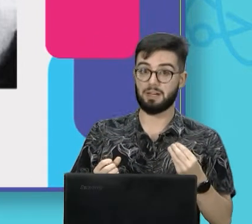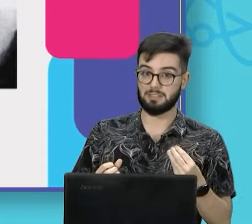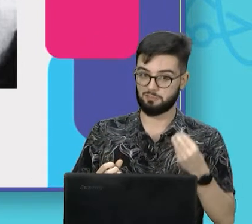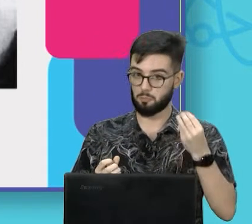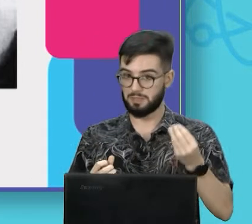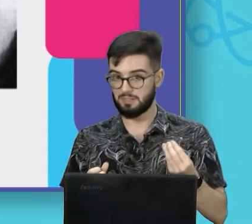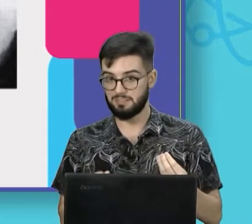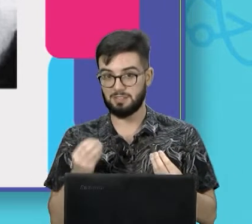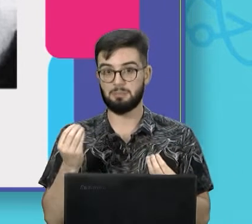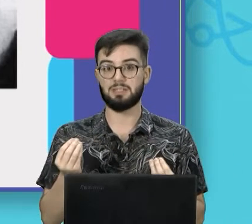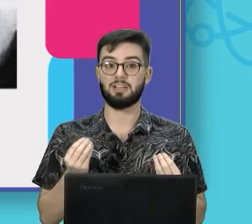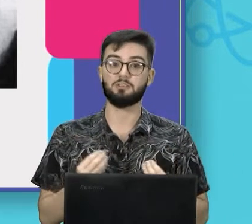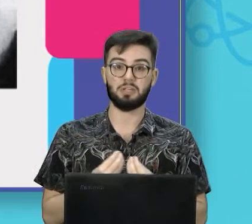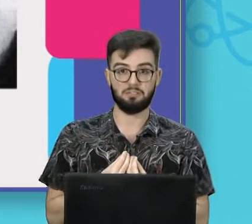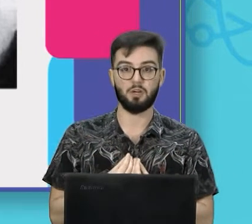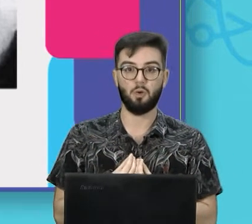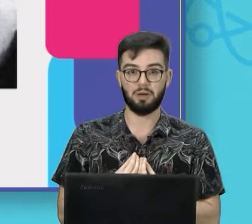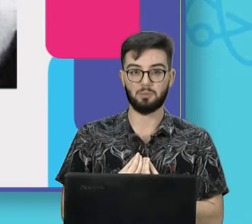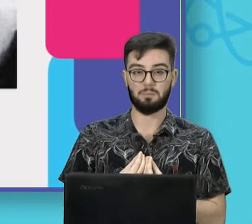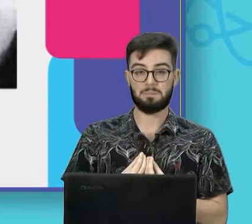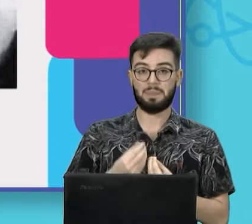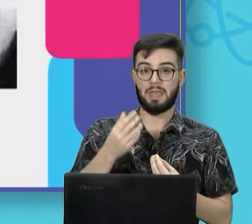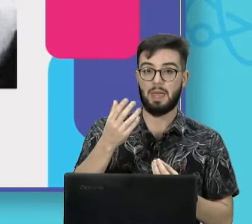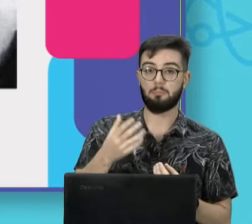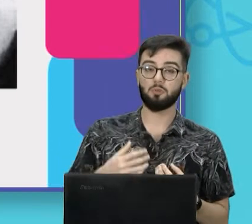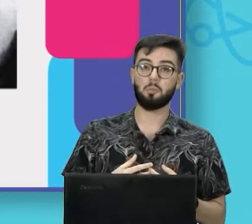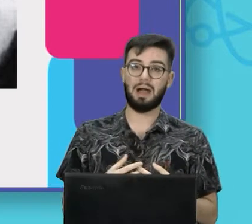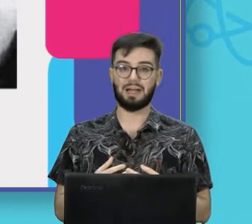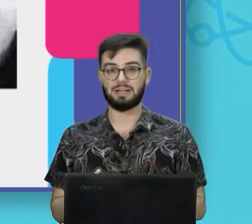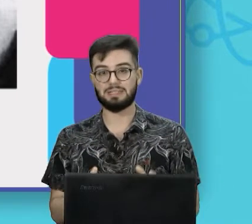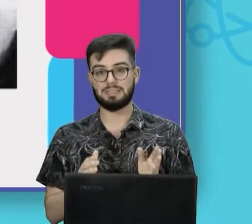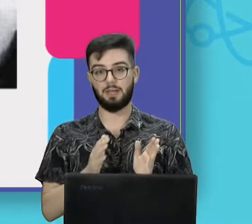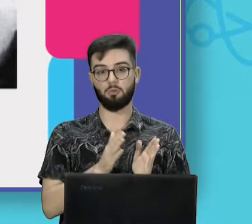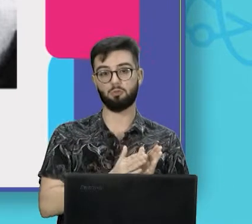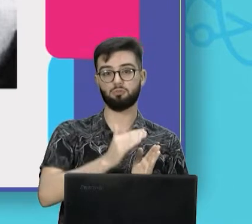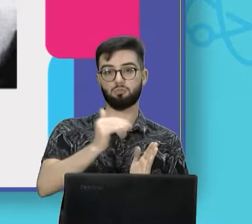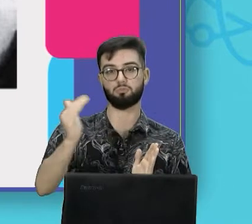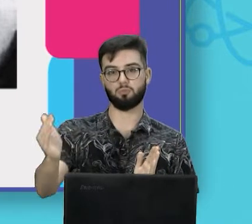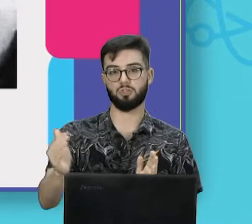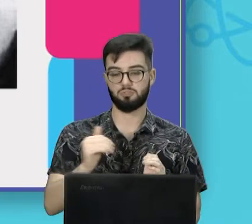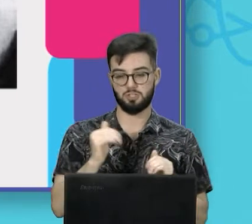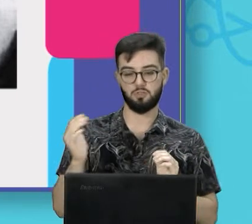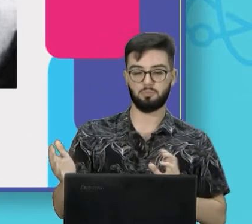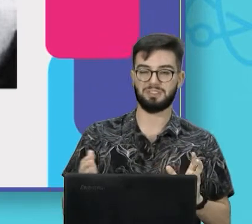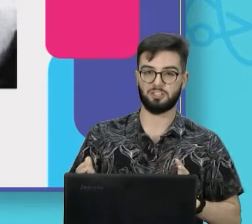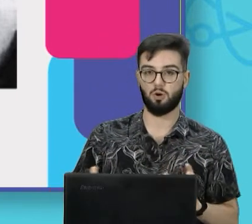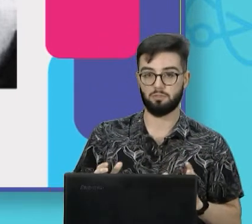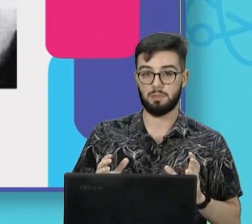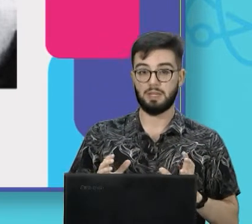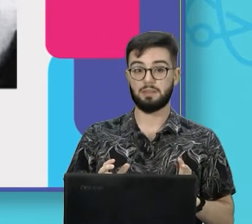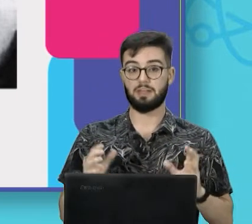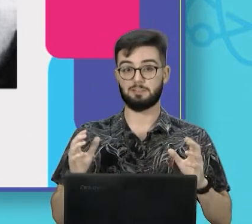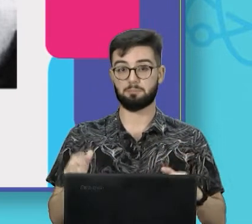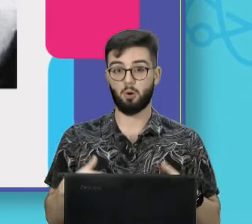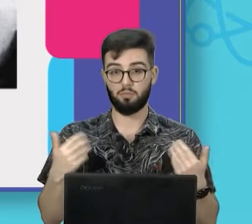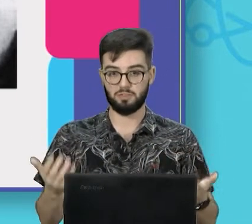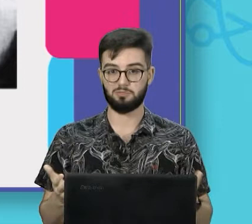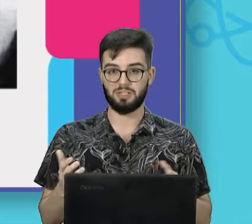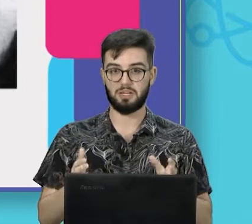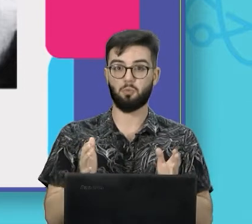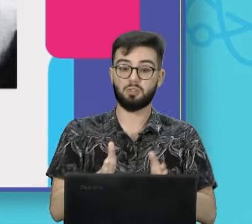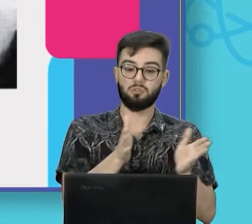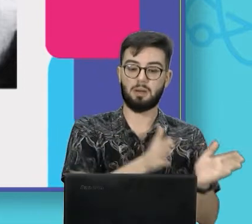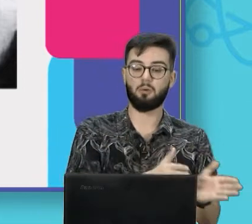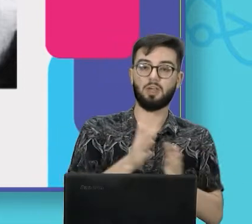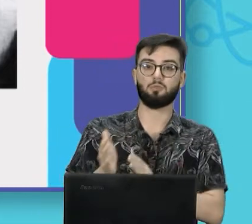grande parte das competências e habilidades que nem vem cobrando é muito marcante que ao longo dos últimos anos de 2019 nas